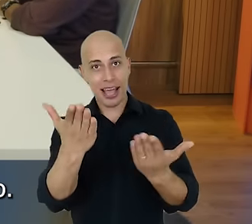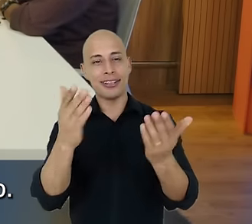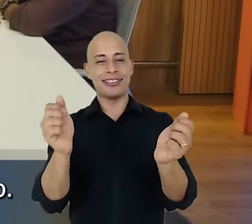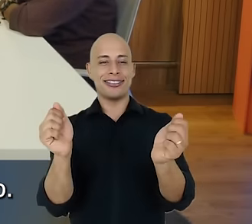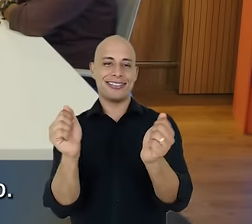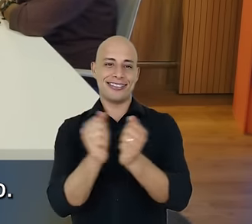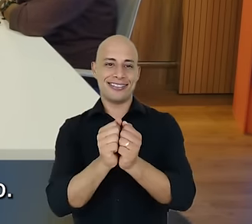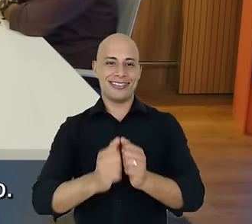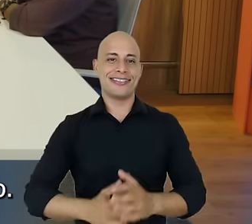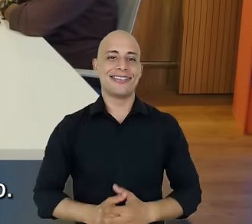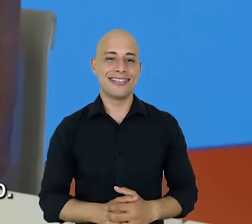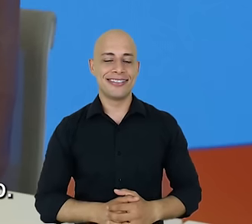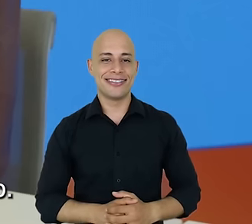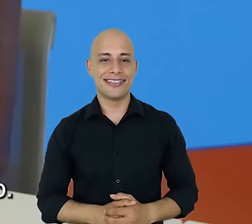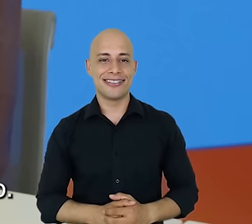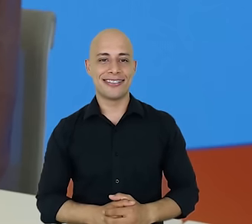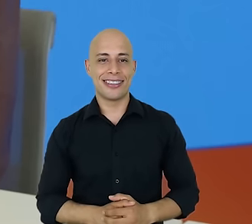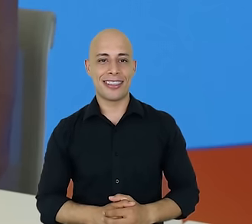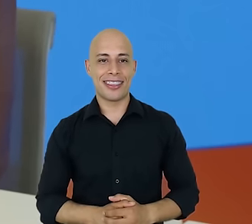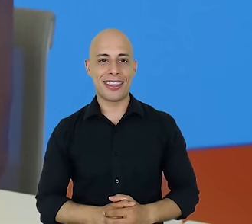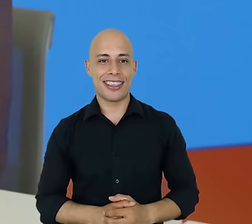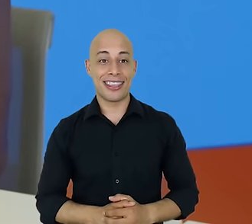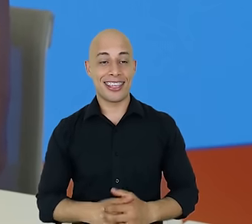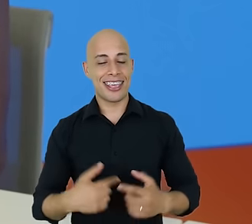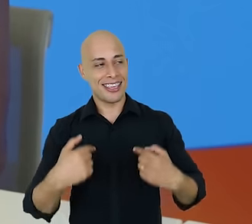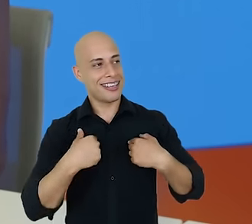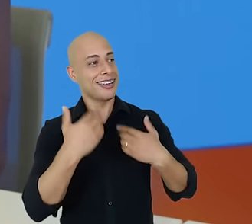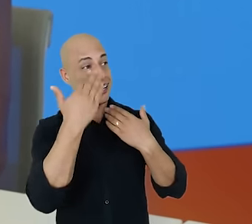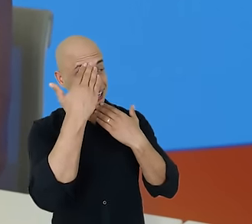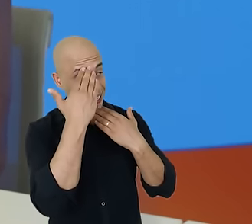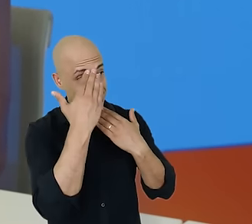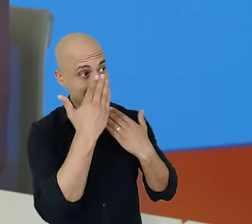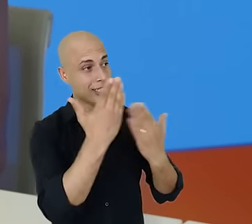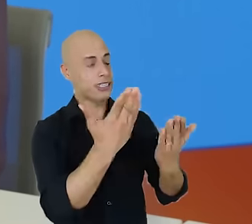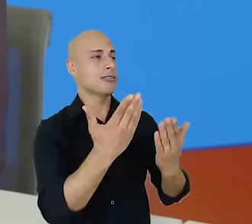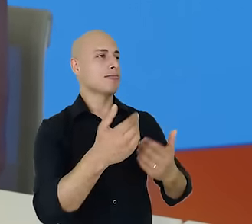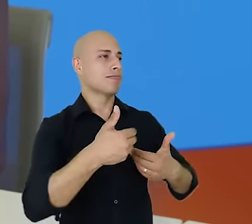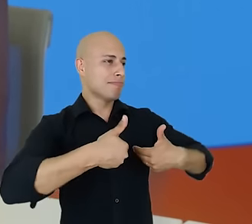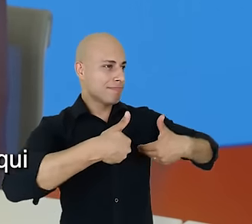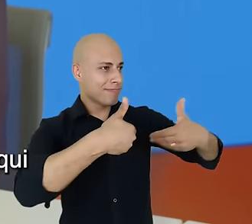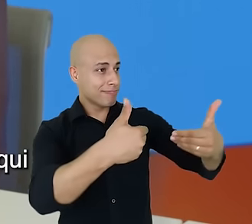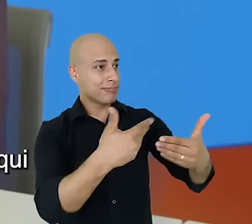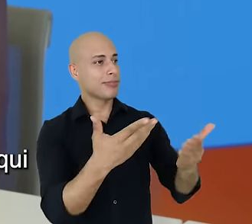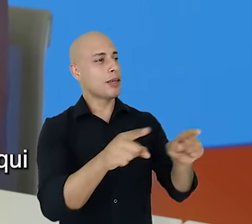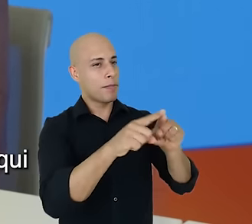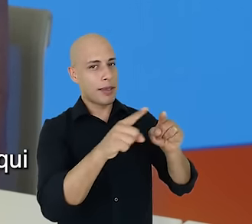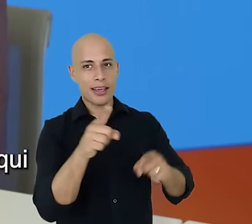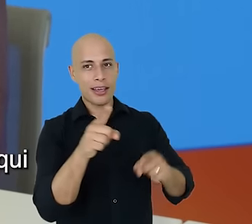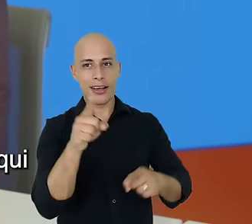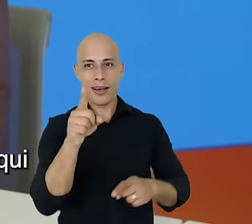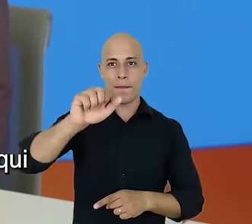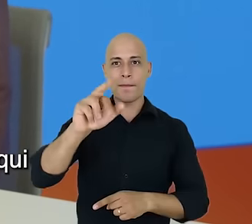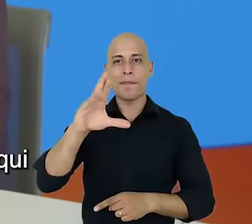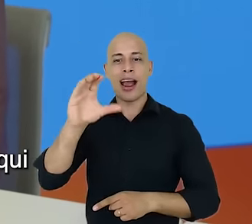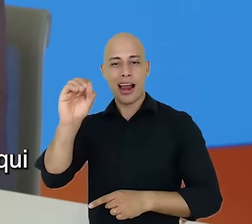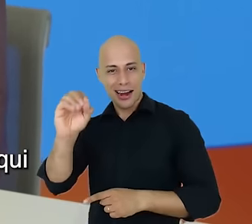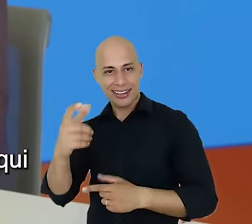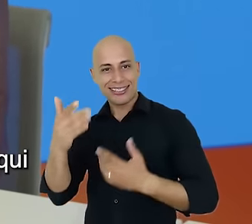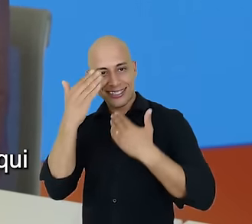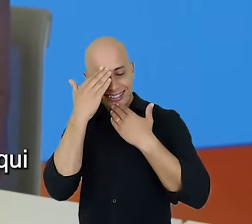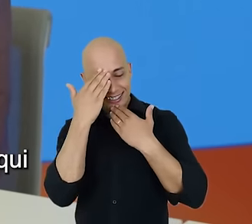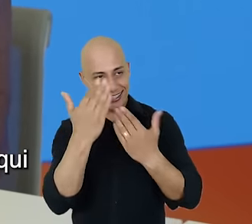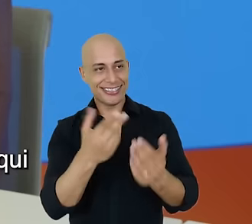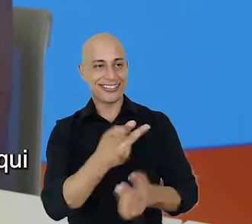sua participação bom agradeço Angela obrigado mesmo Marco também já tô adiantando aqui o